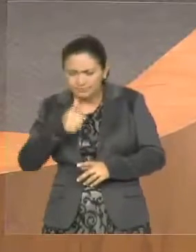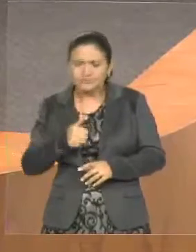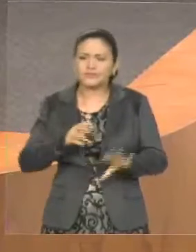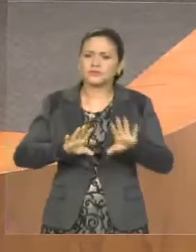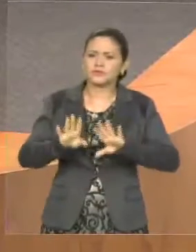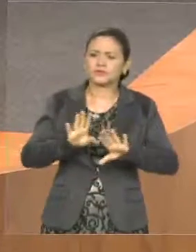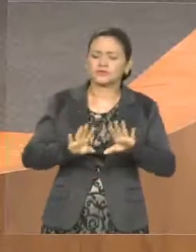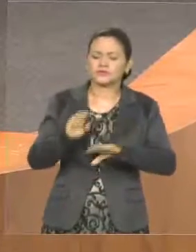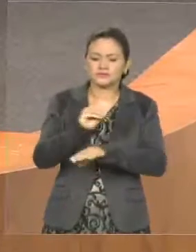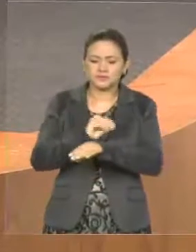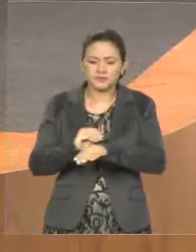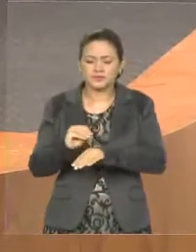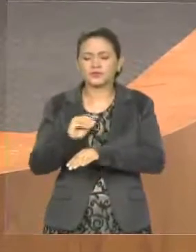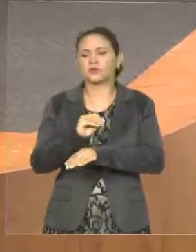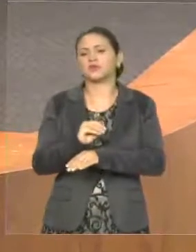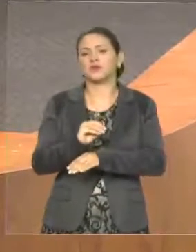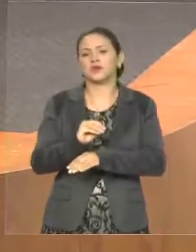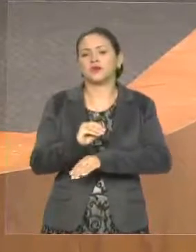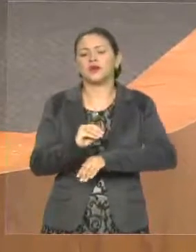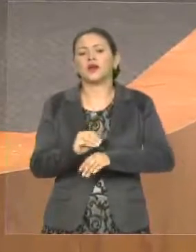taxar mais.